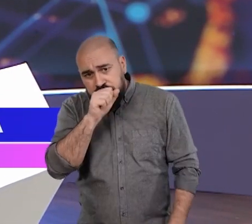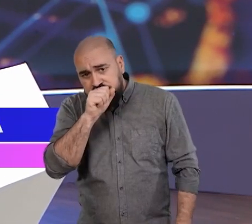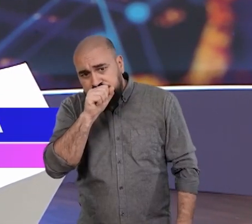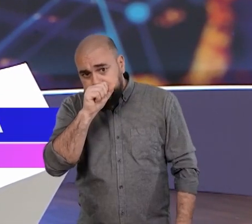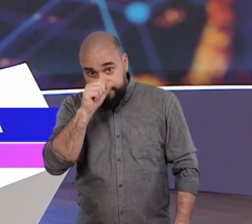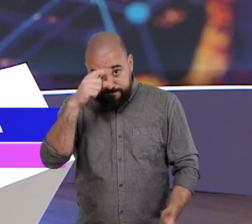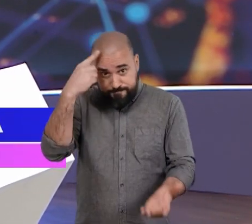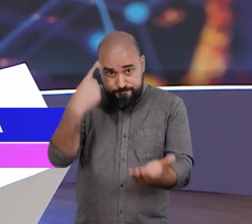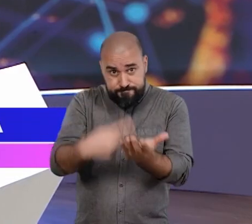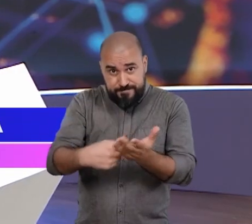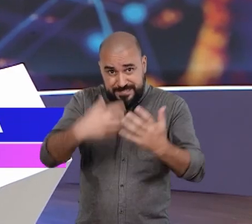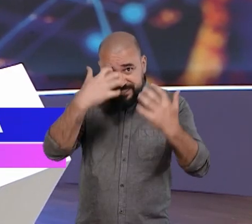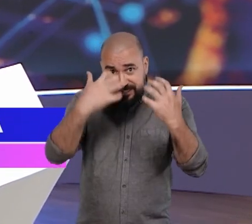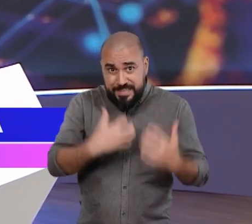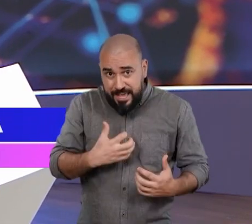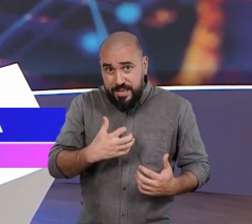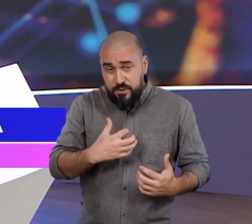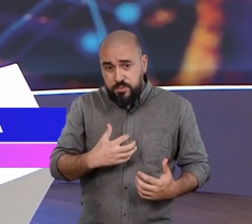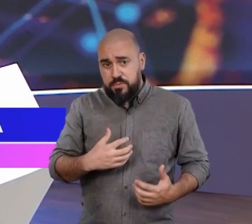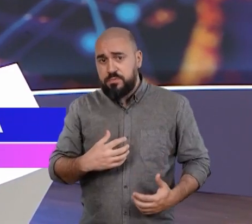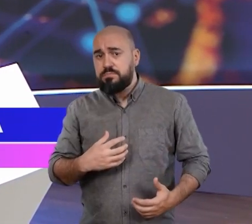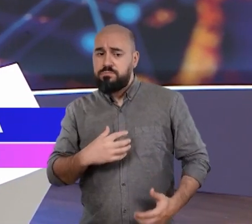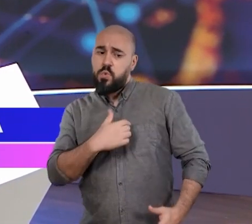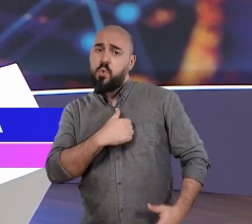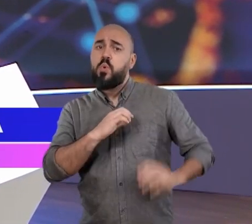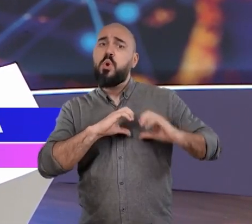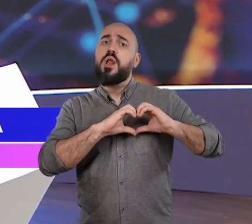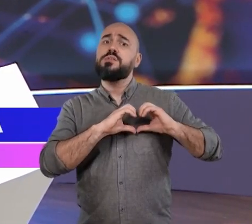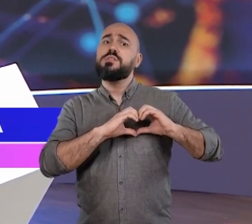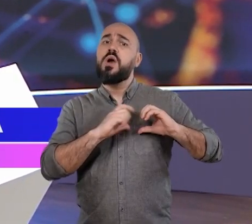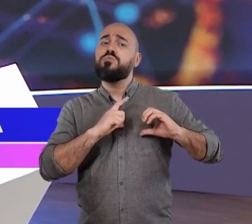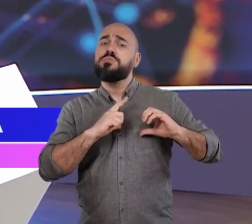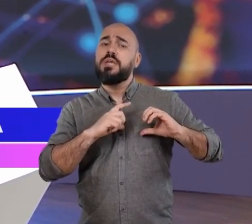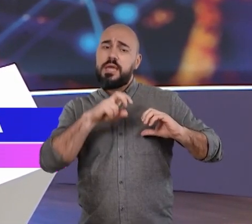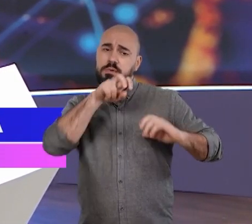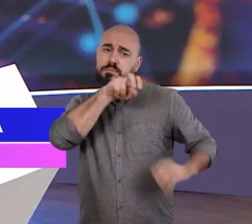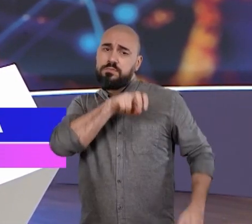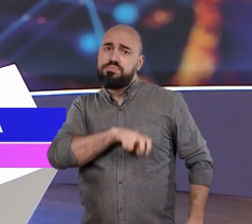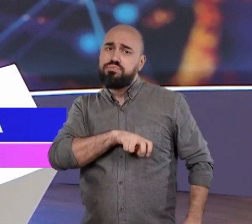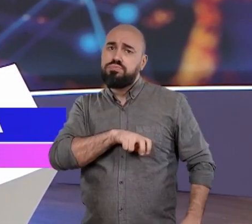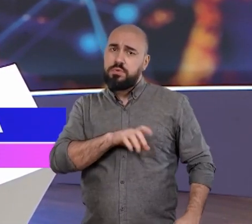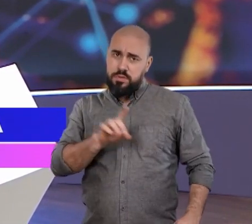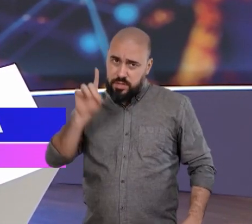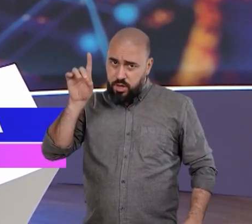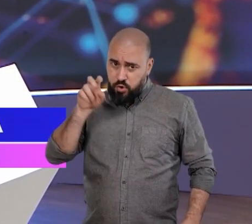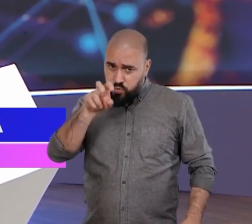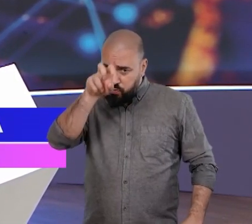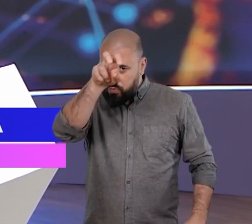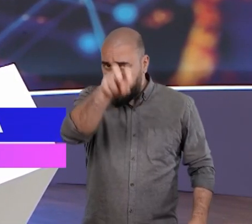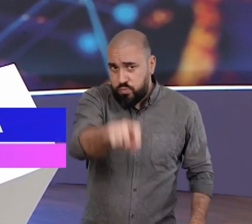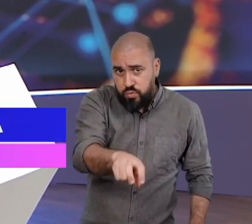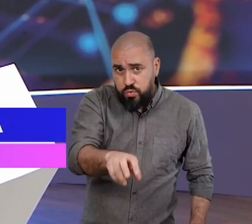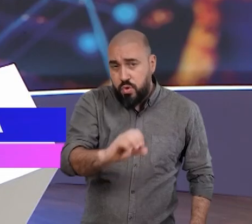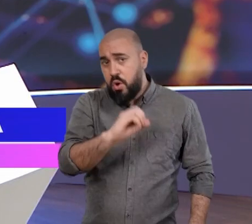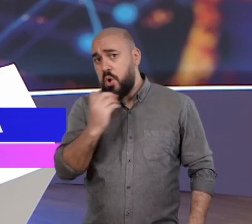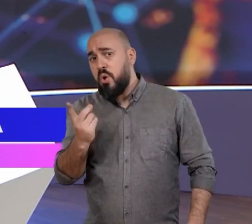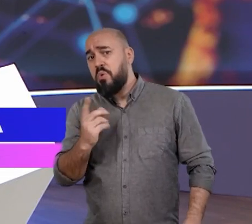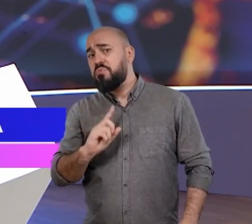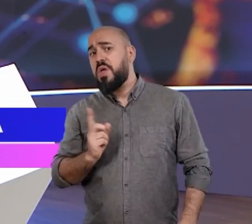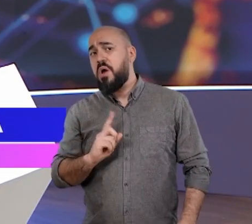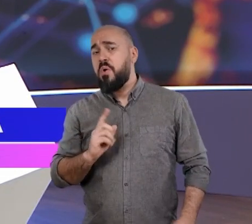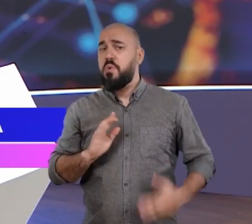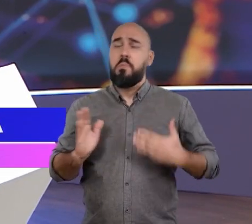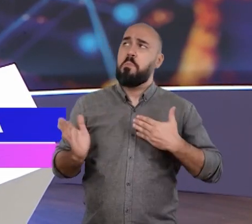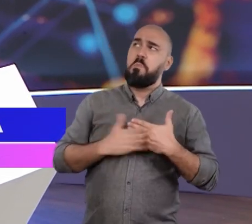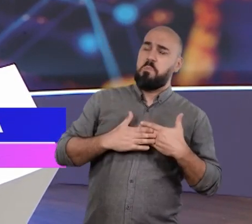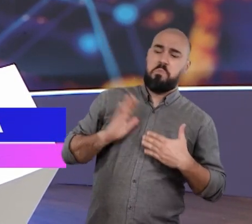e Ele quer saber quanto de espaço você deixa para Deus na sua vida. São só as migalhas ou aquilo que sobra, ou